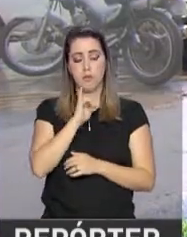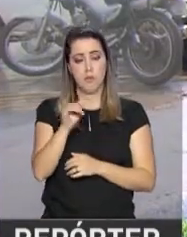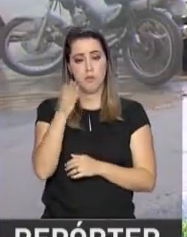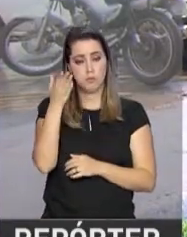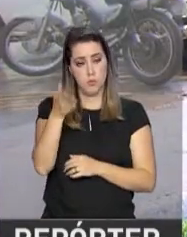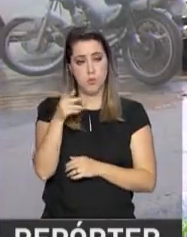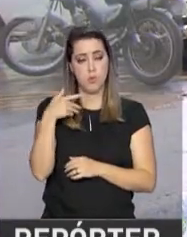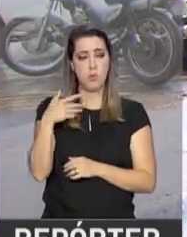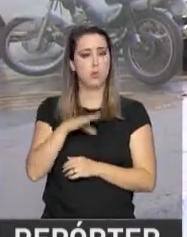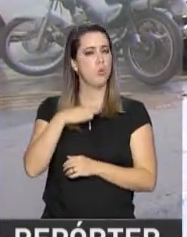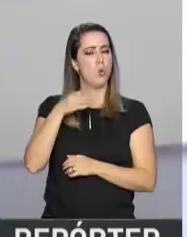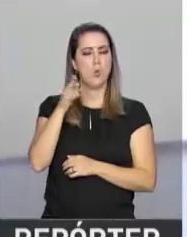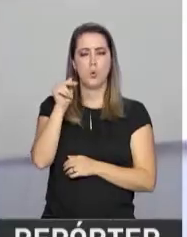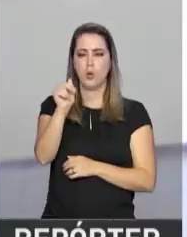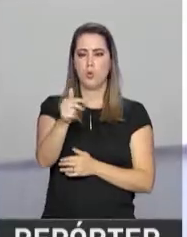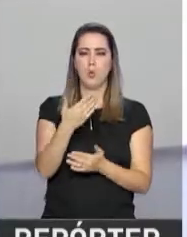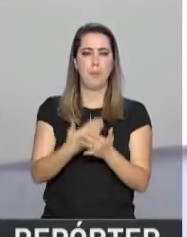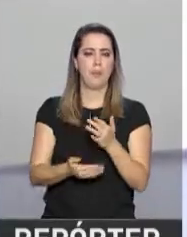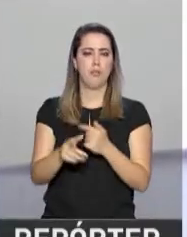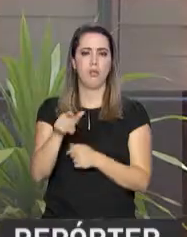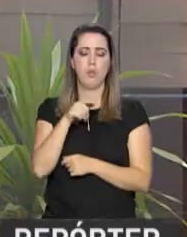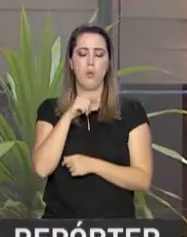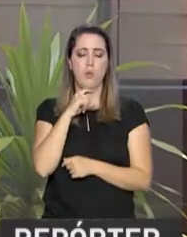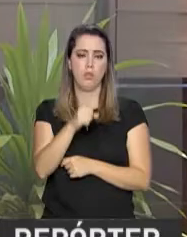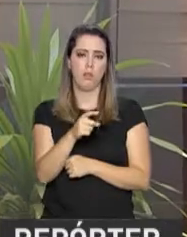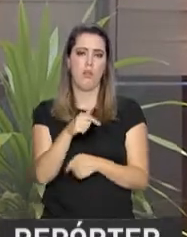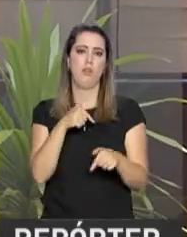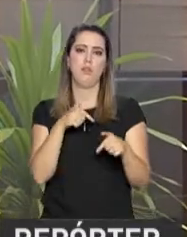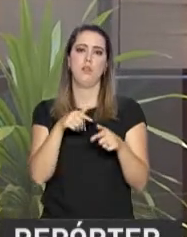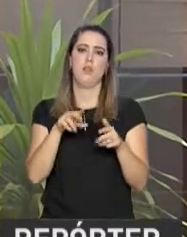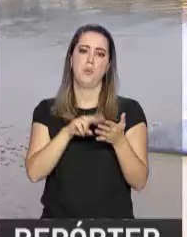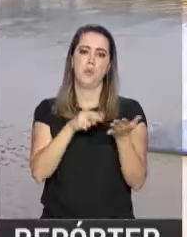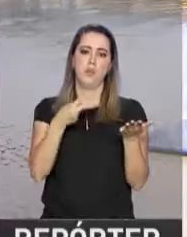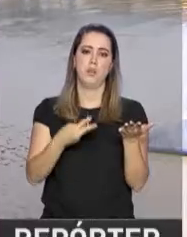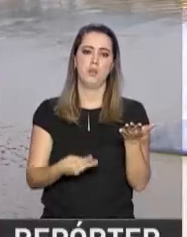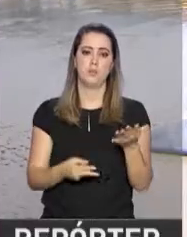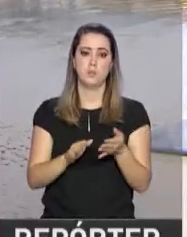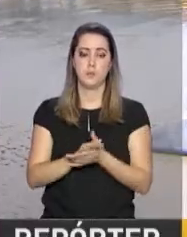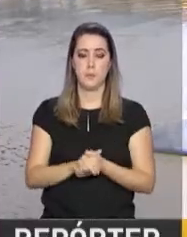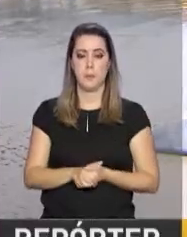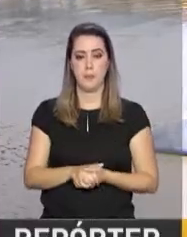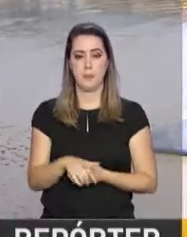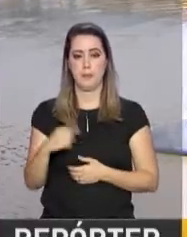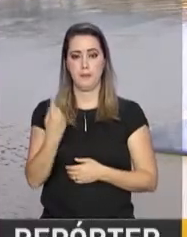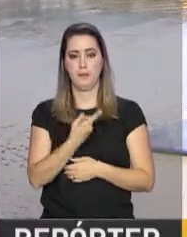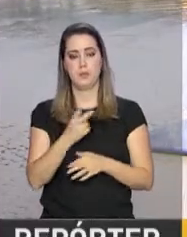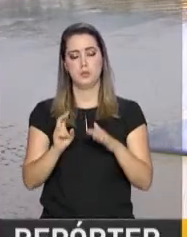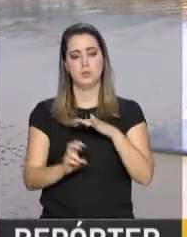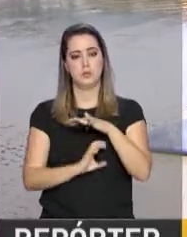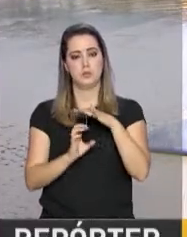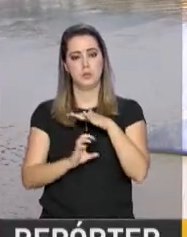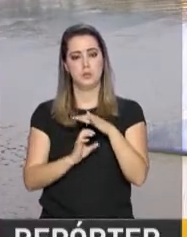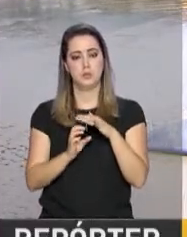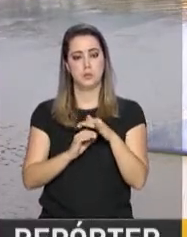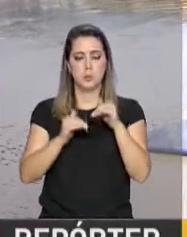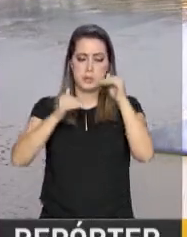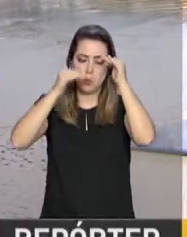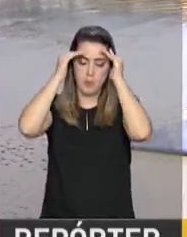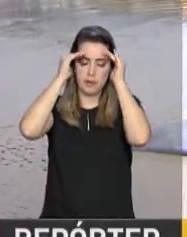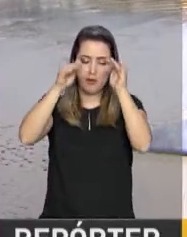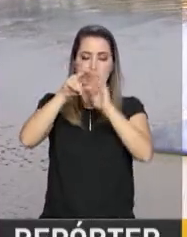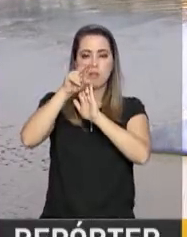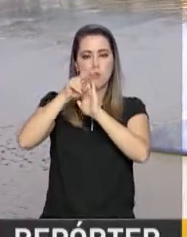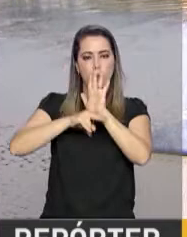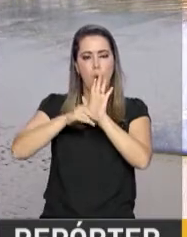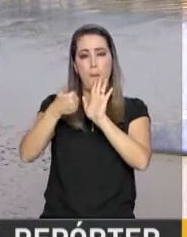que nunca perdeu nenhum funcionário por motivo de queda nossa empresa ela trabalha 100 por cento dentro da norma tá